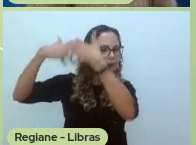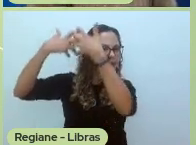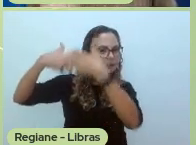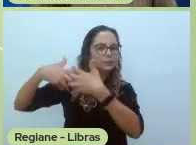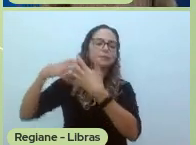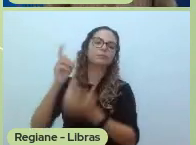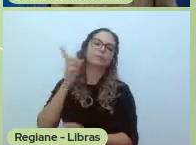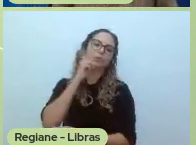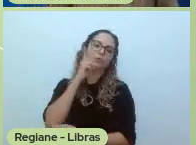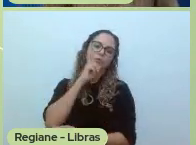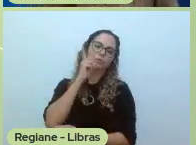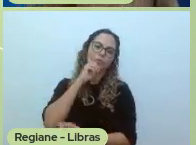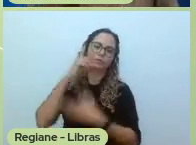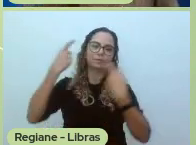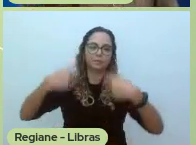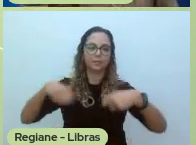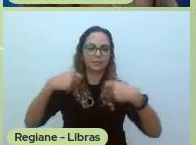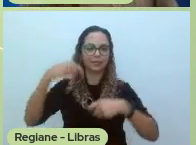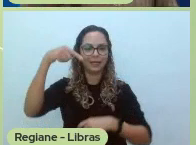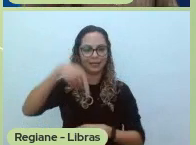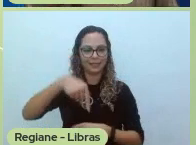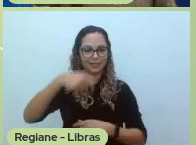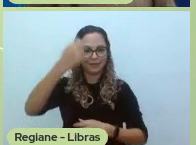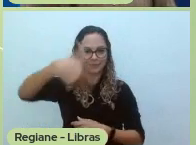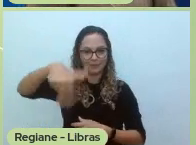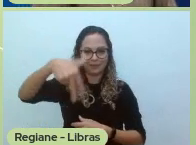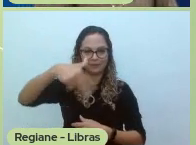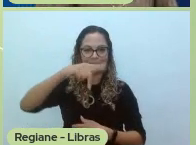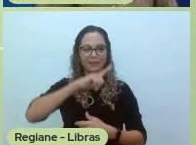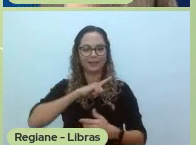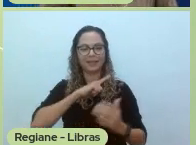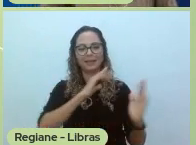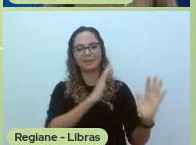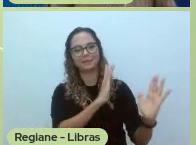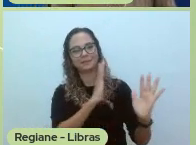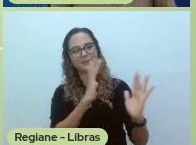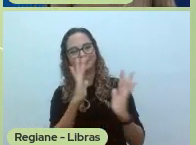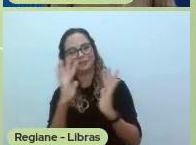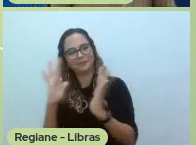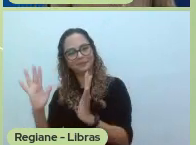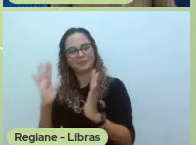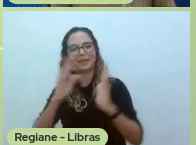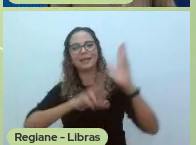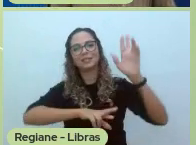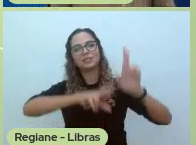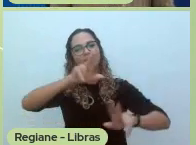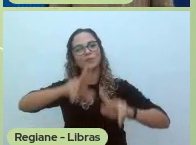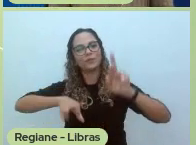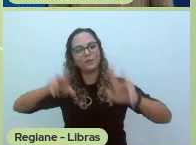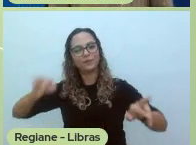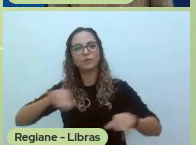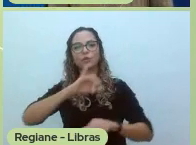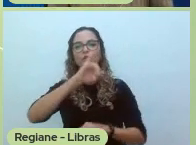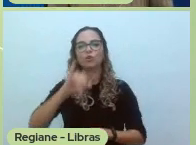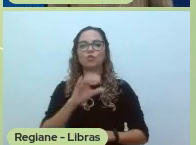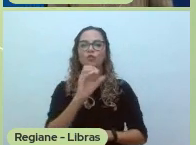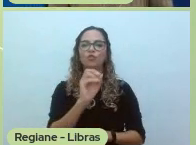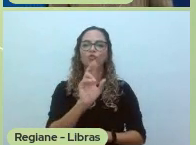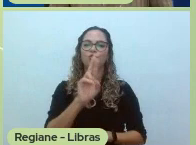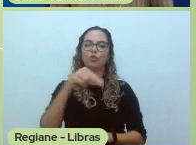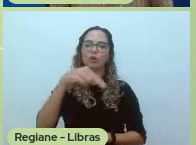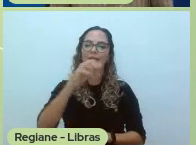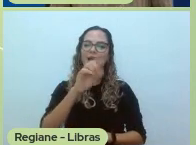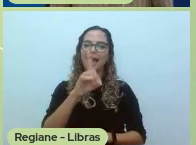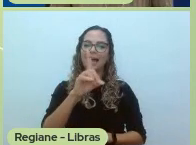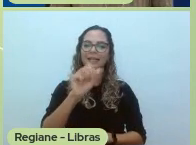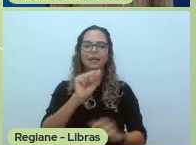Dentro da Viva, a gente tem o que a gente chama de jornada da diversidade, né? Que é formas da gente aprofundar estes temas dos